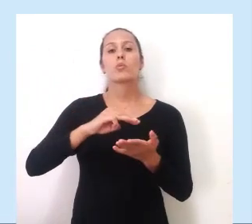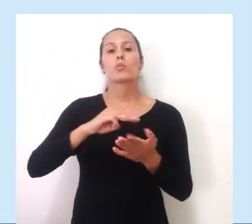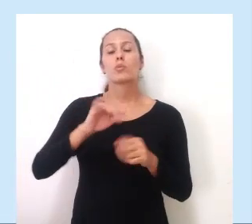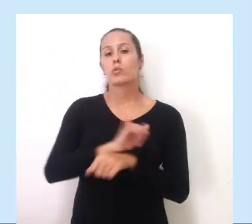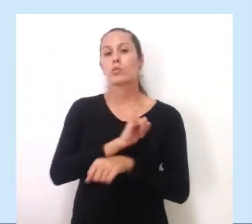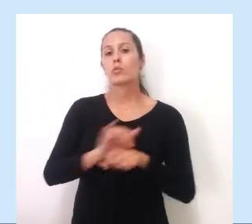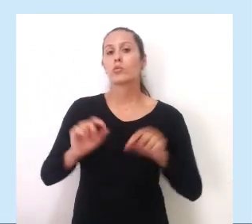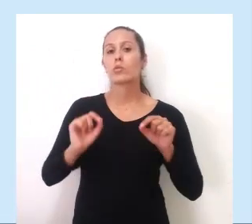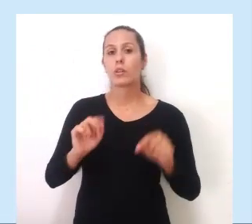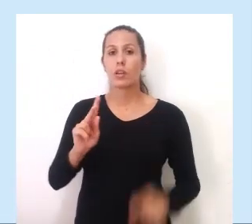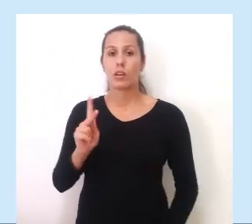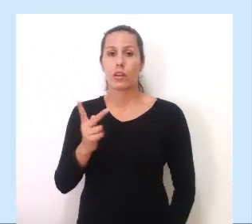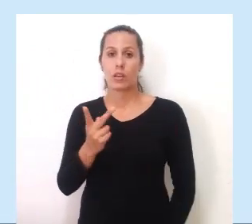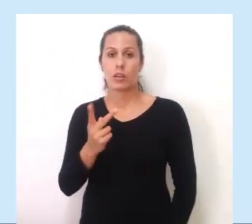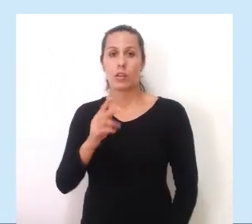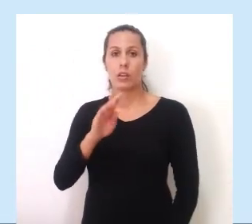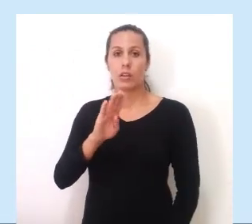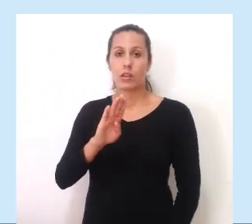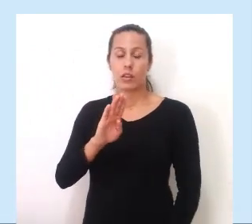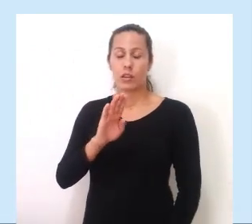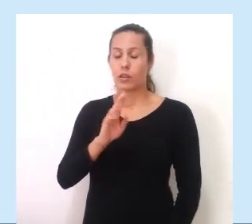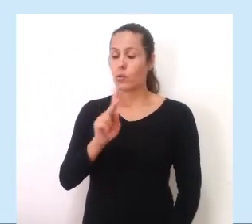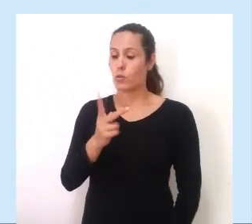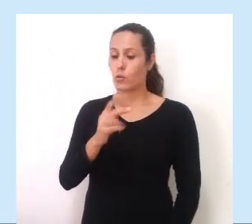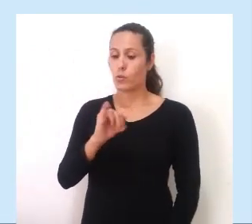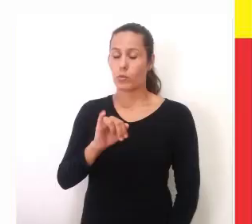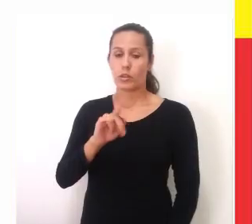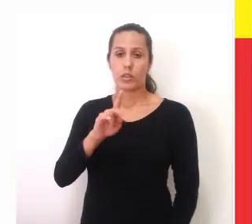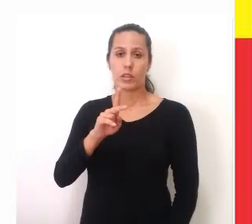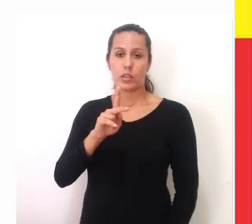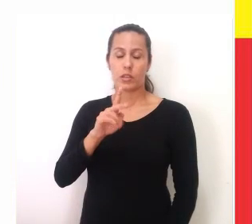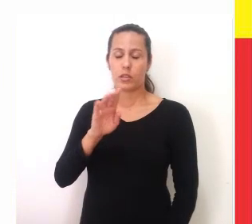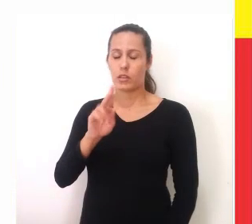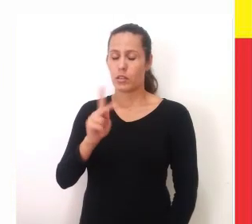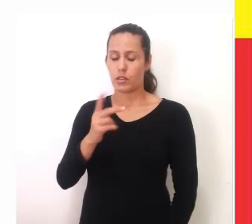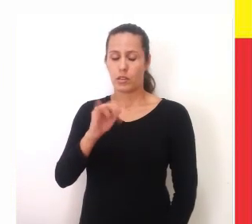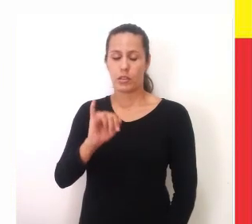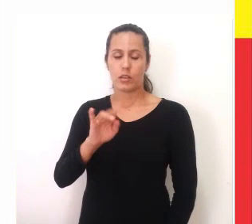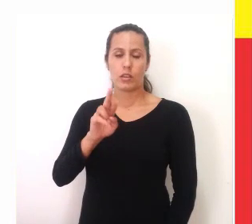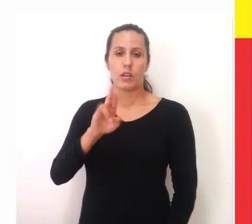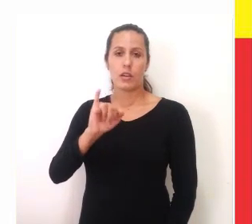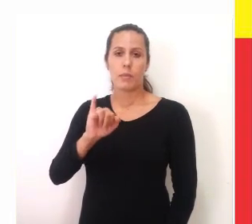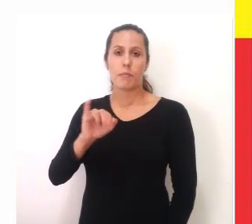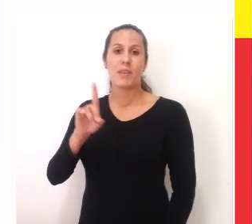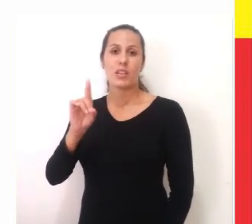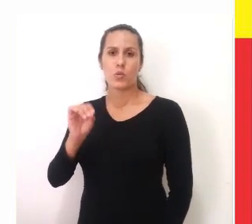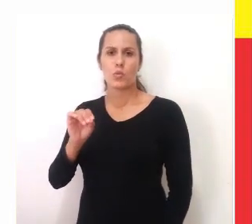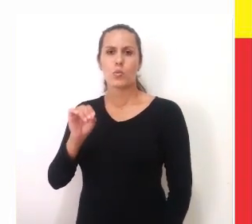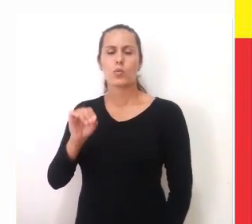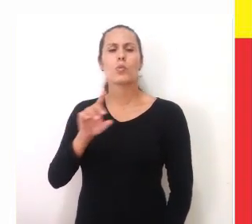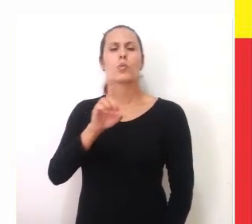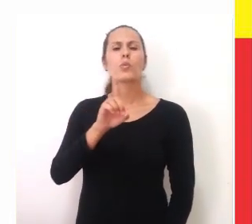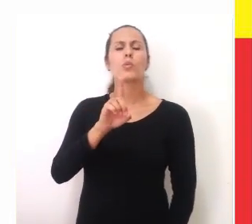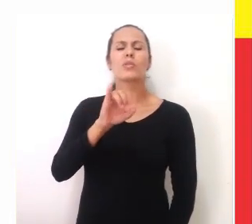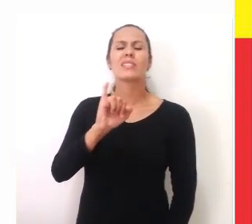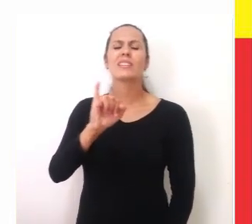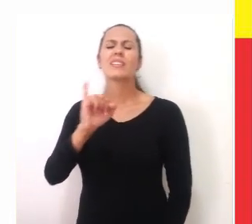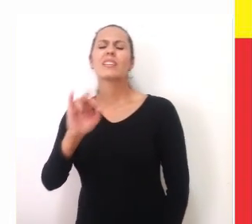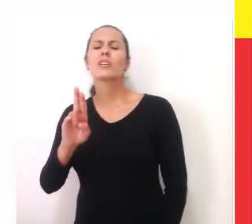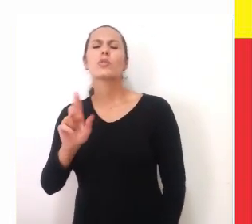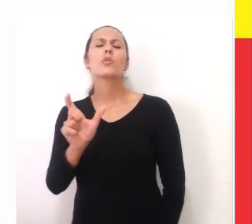outro método, que eu chamo ele de híbrido, que é o DIU. O DIU é